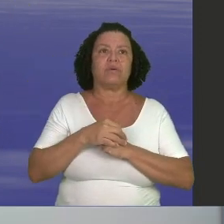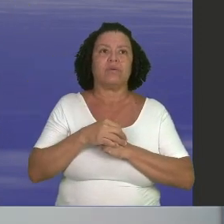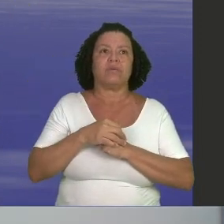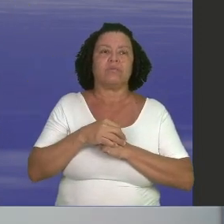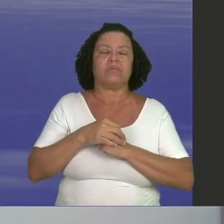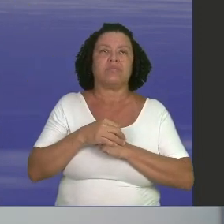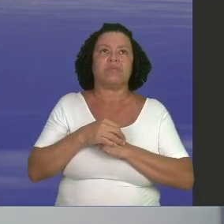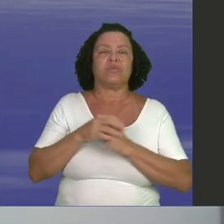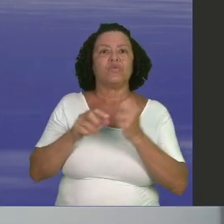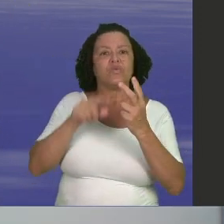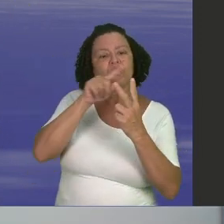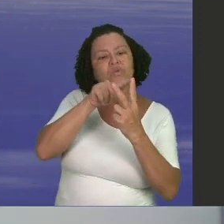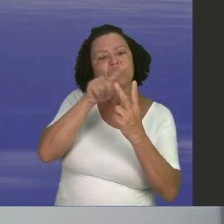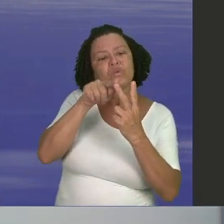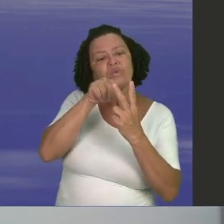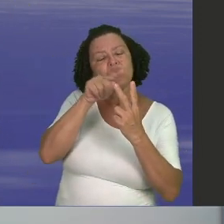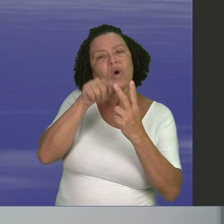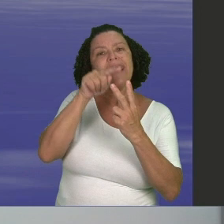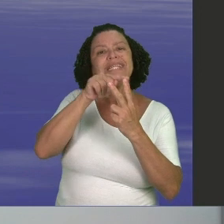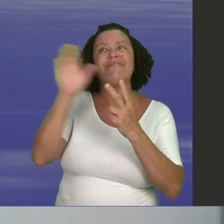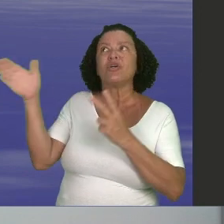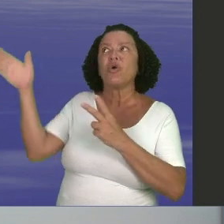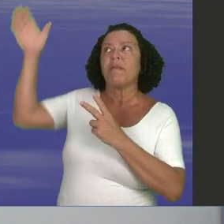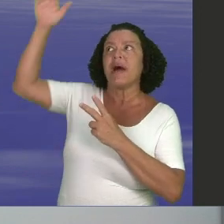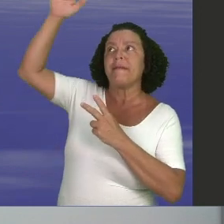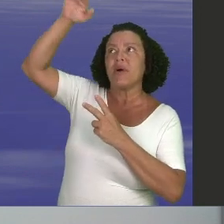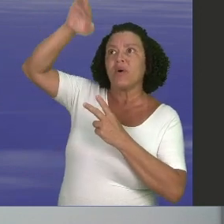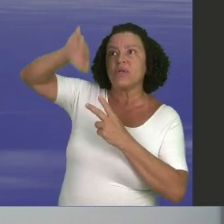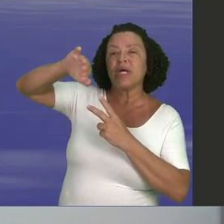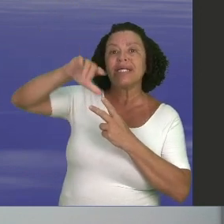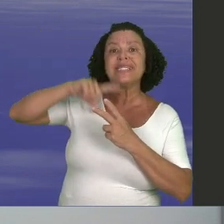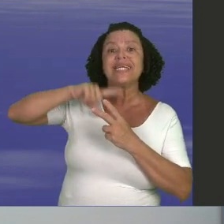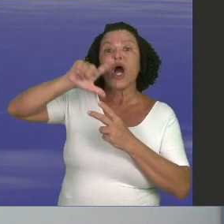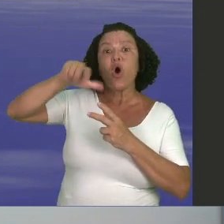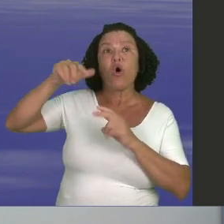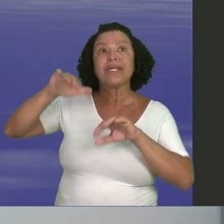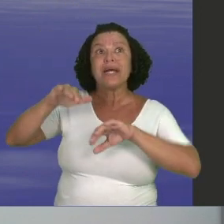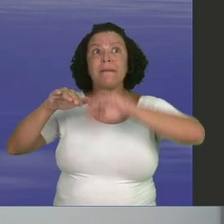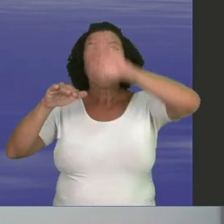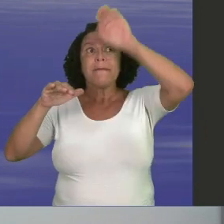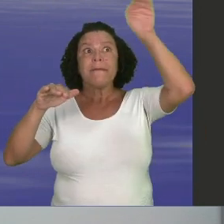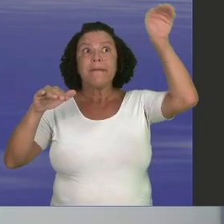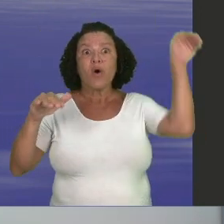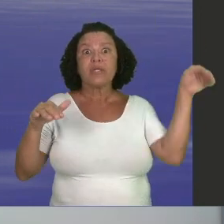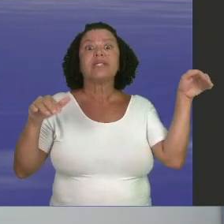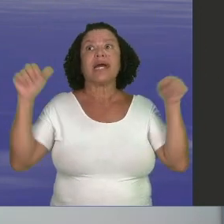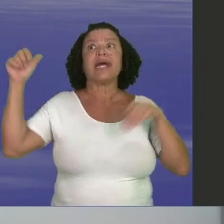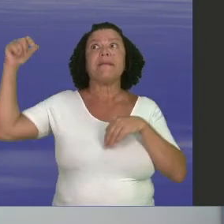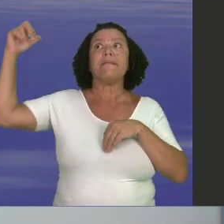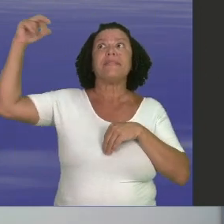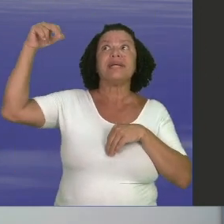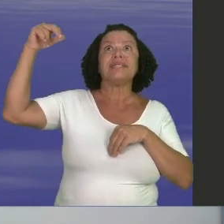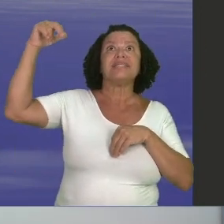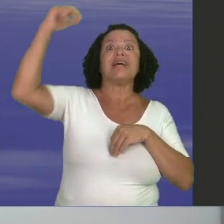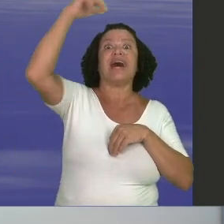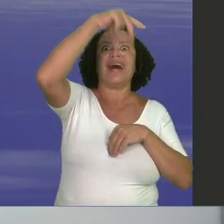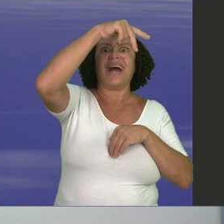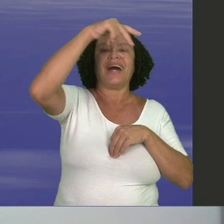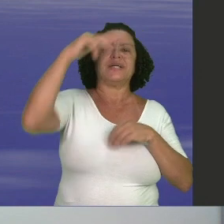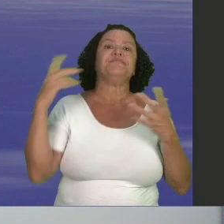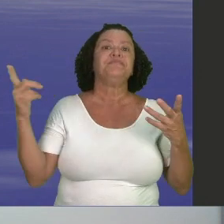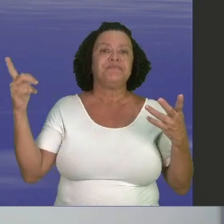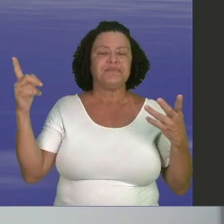né? Ele estava numa montanha e tinha uma outra montanha a qual ele tinha que passar. Aí